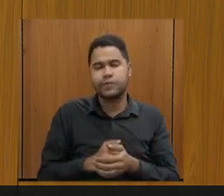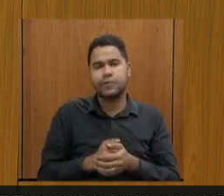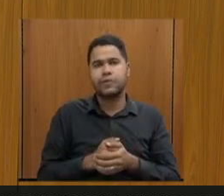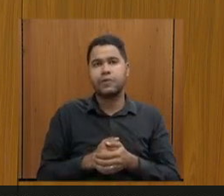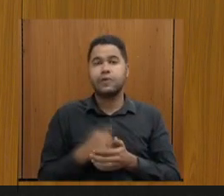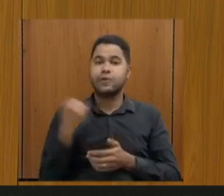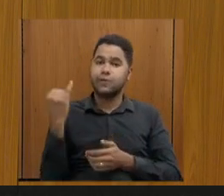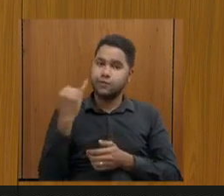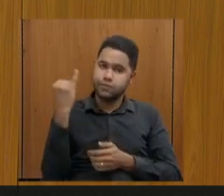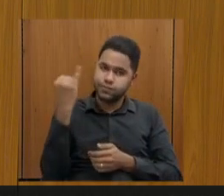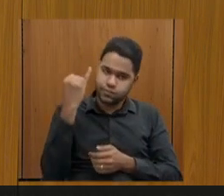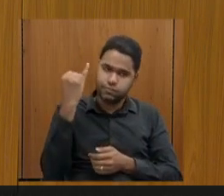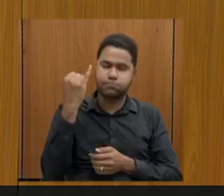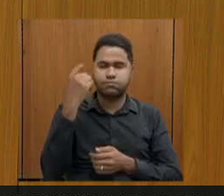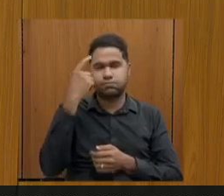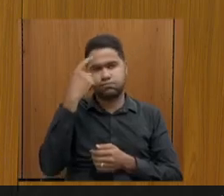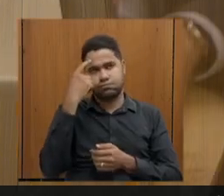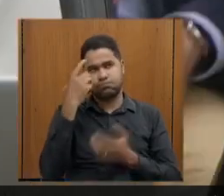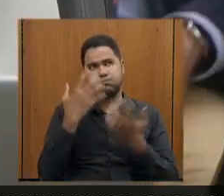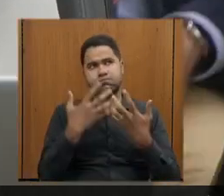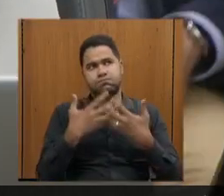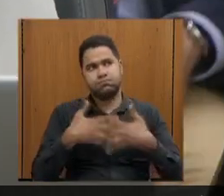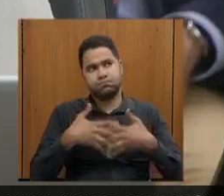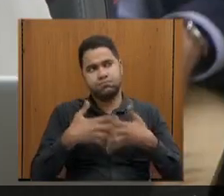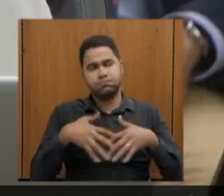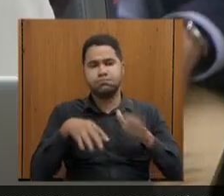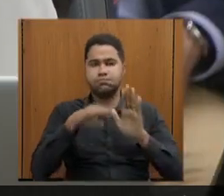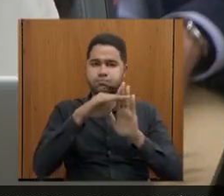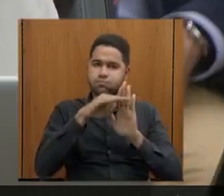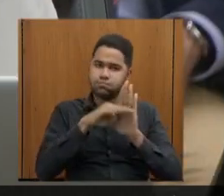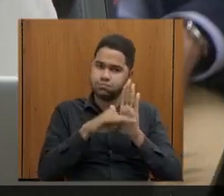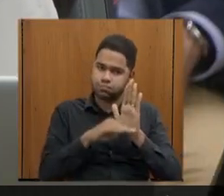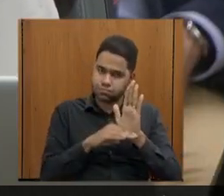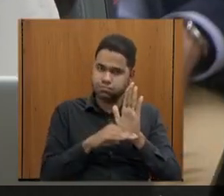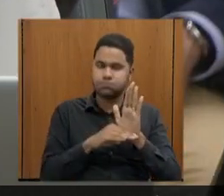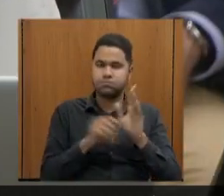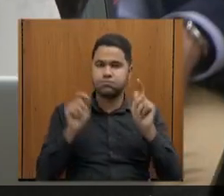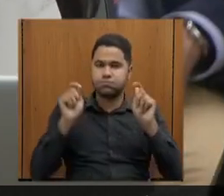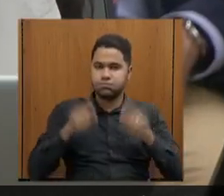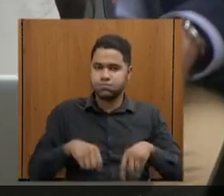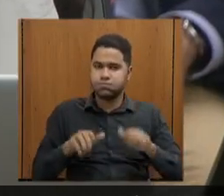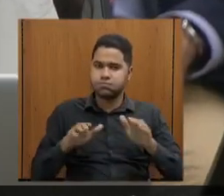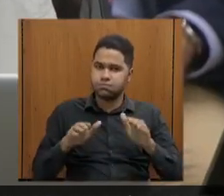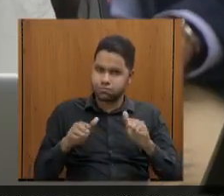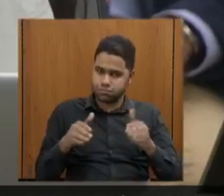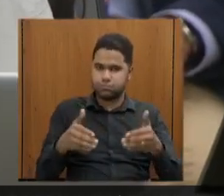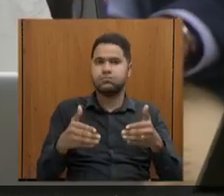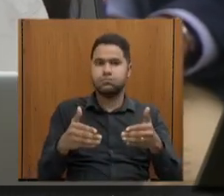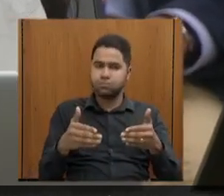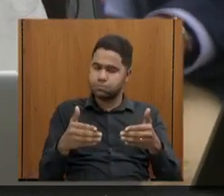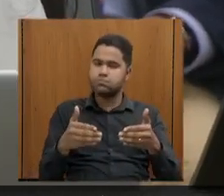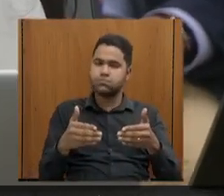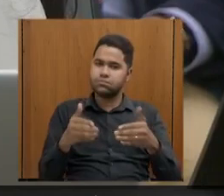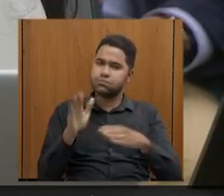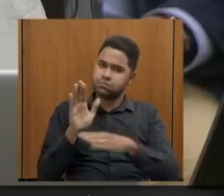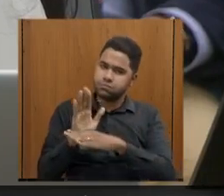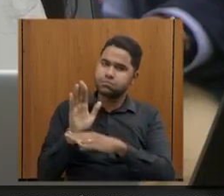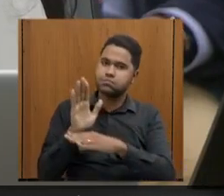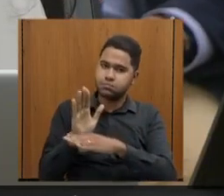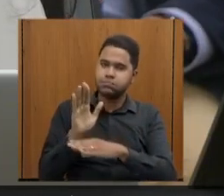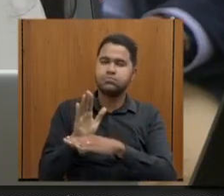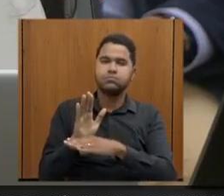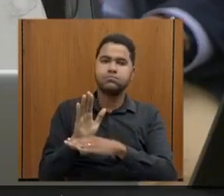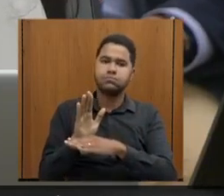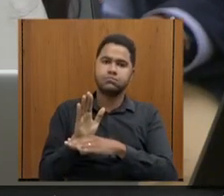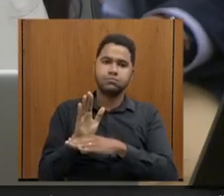só se importante pensar aí no programa para que possa trabalhar essa ajuda a